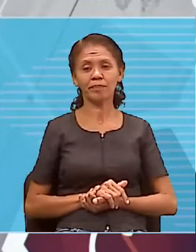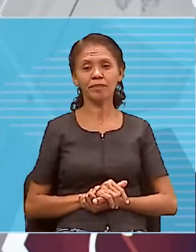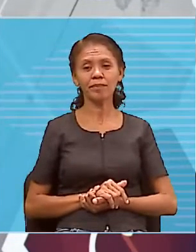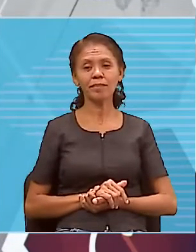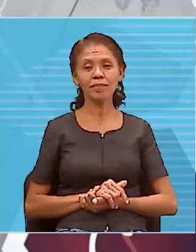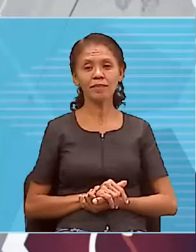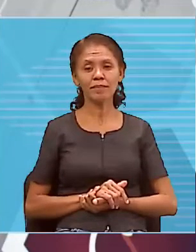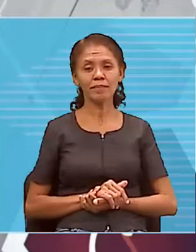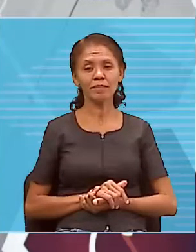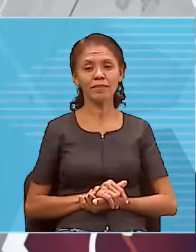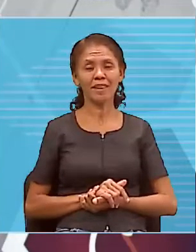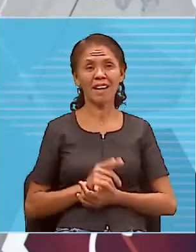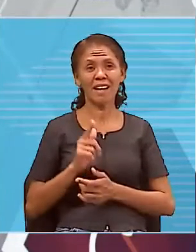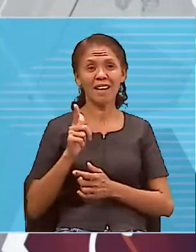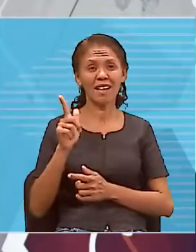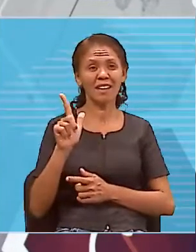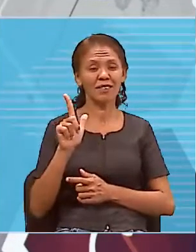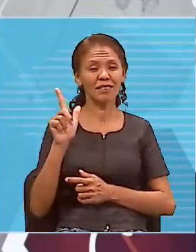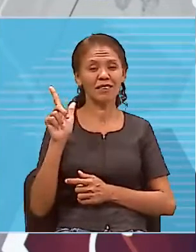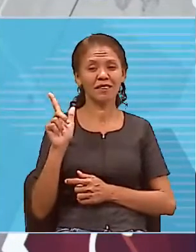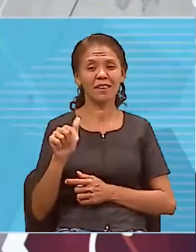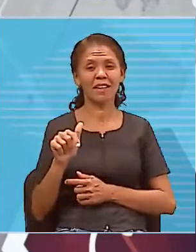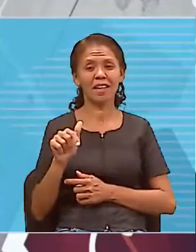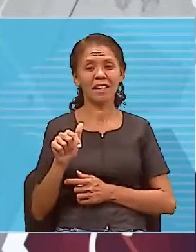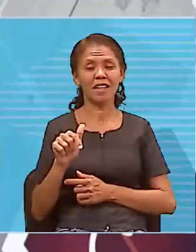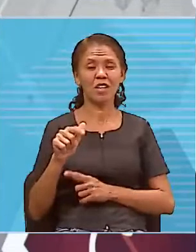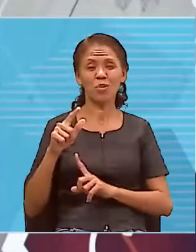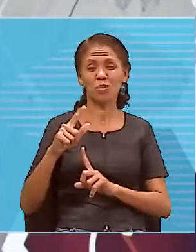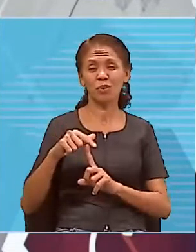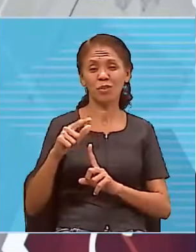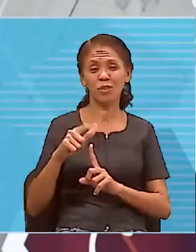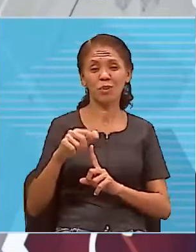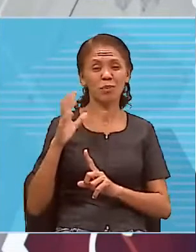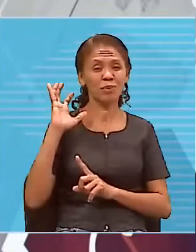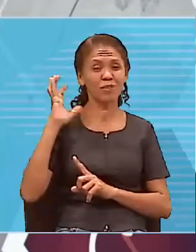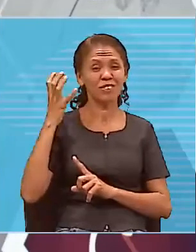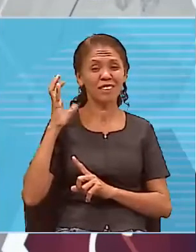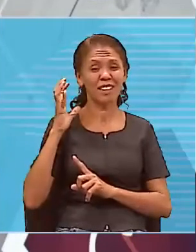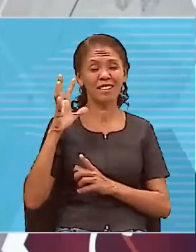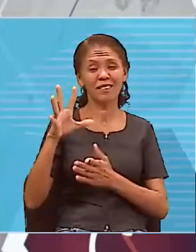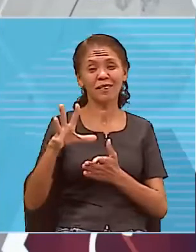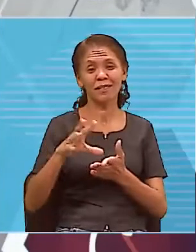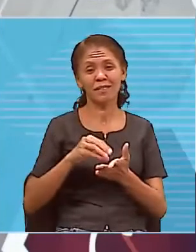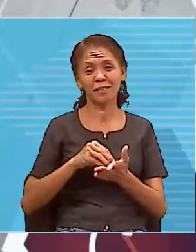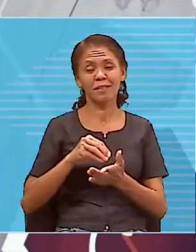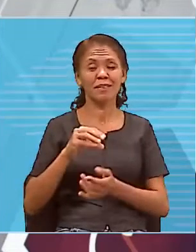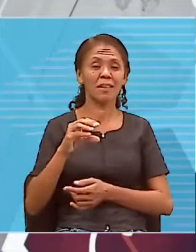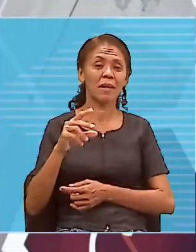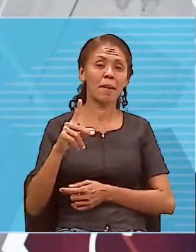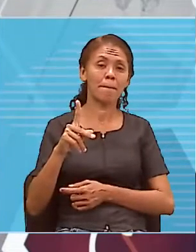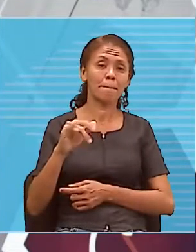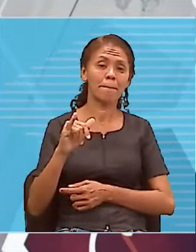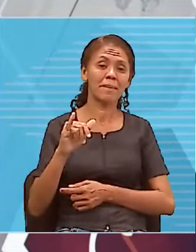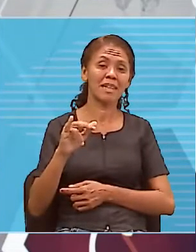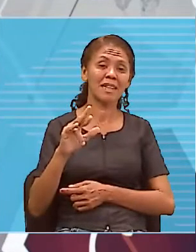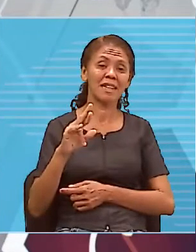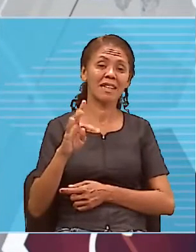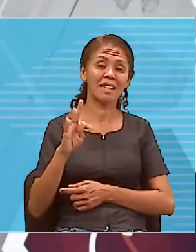então a do fundo Muito provavelmente é uma rádio pirata ela não deveria existir tá